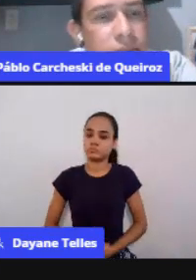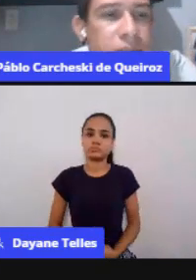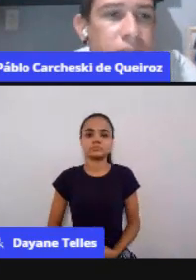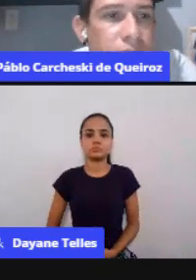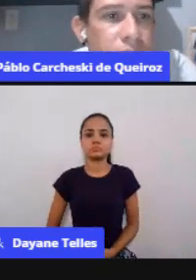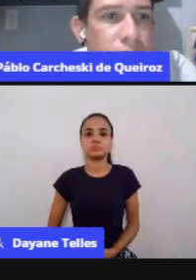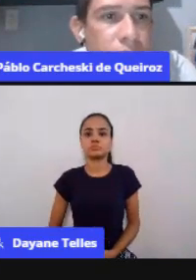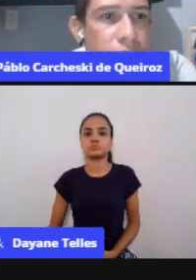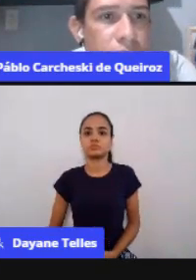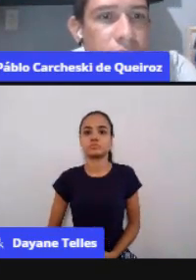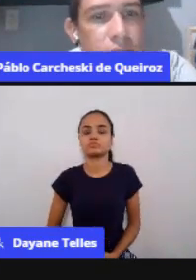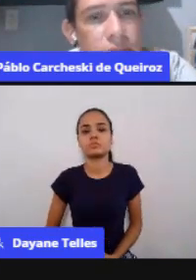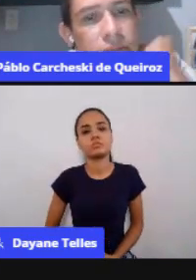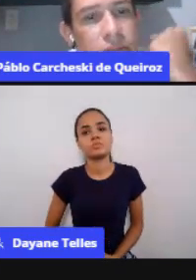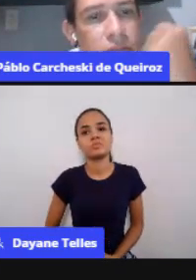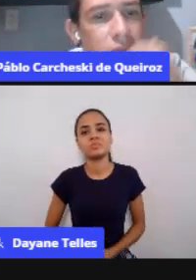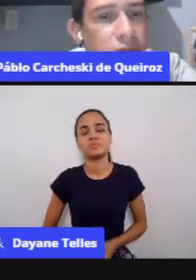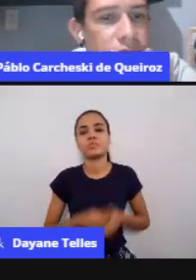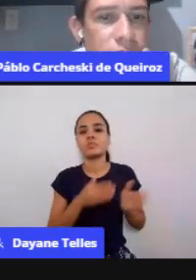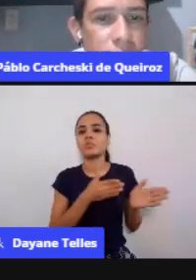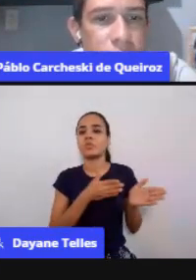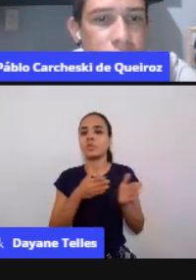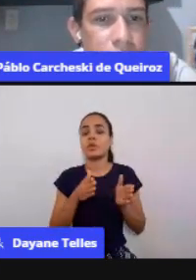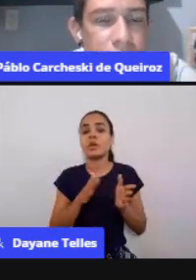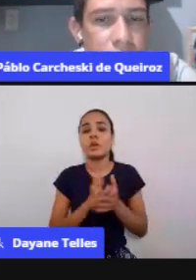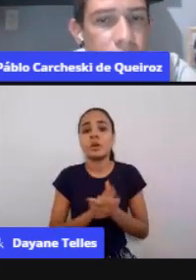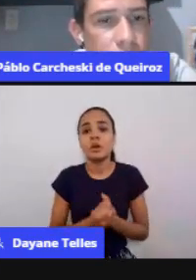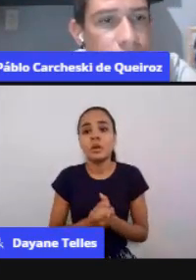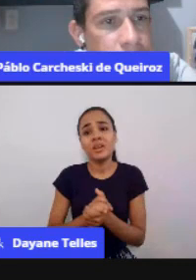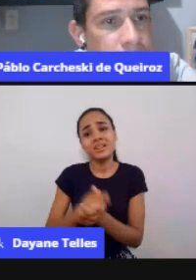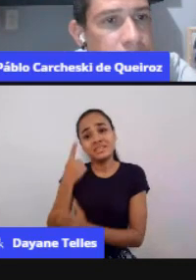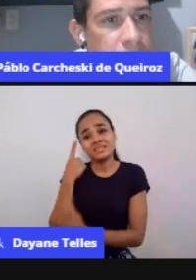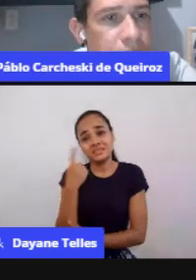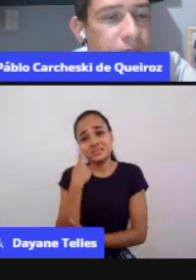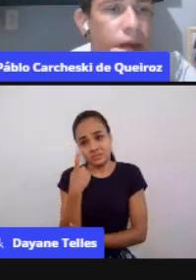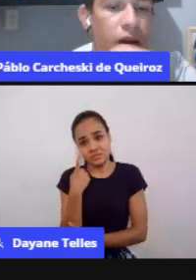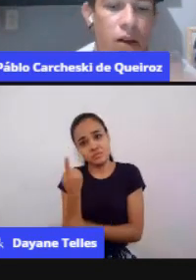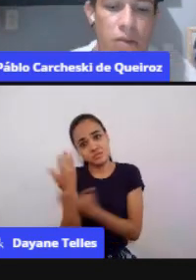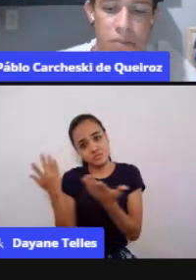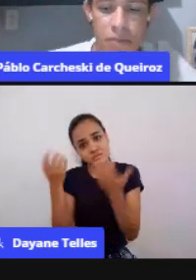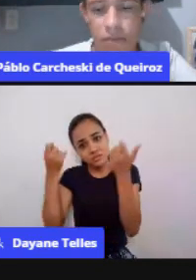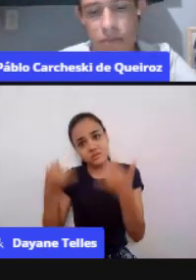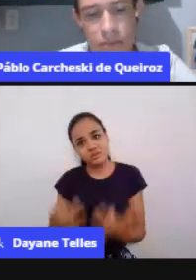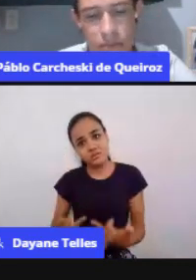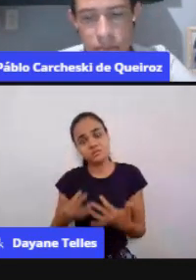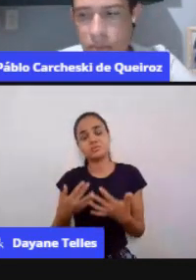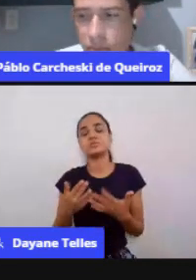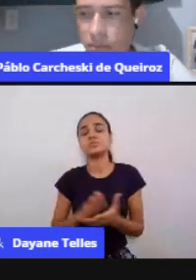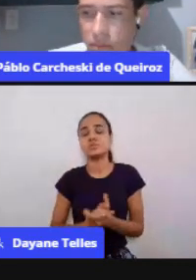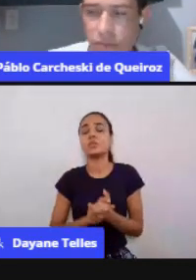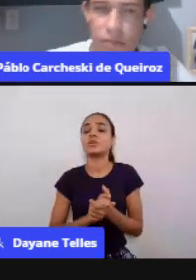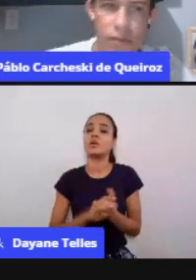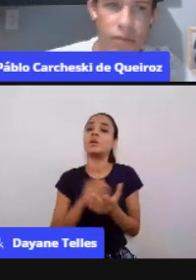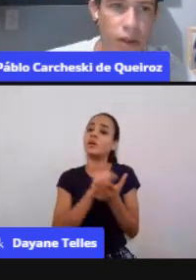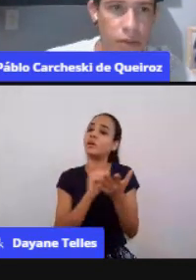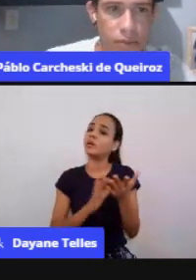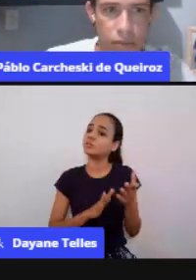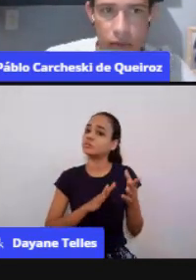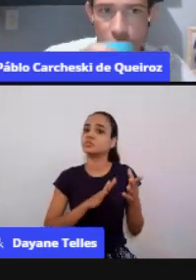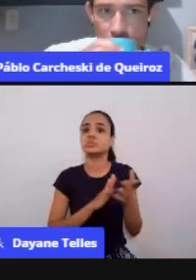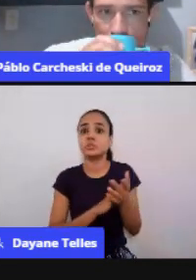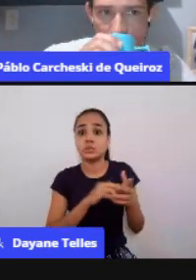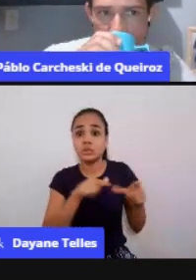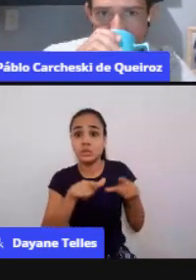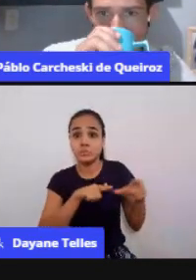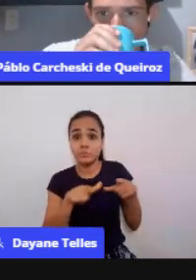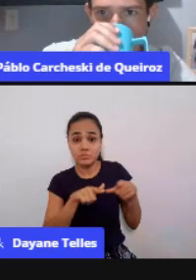Fábio, é muito interessante o que você disse, quer dizer, uma atividade que você trabalha a partir da internet, nós temos várias interpretações ou vários caminhos